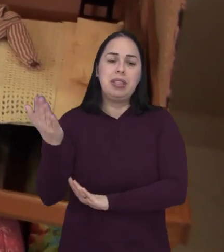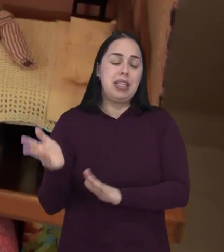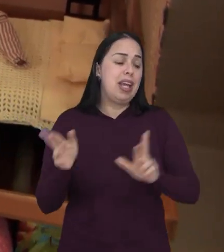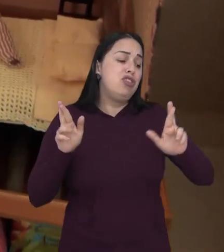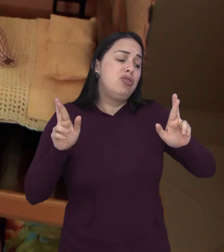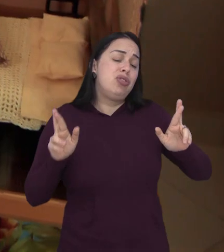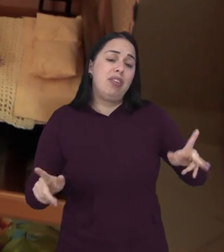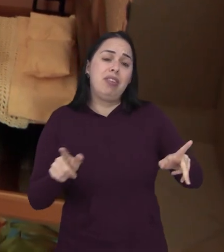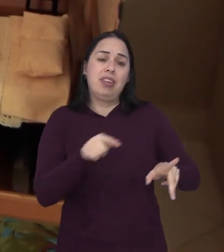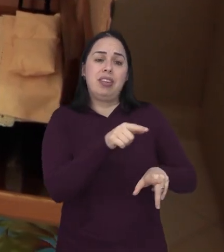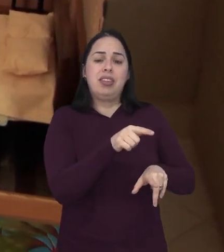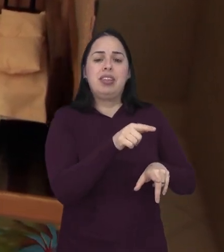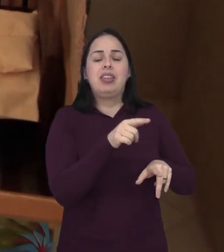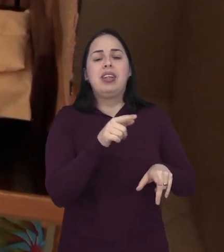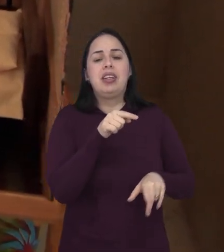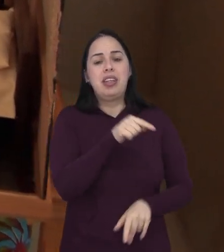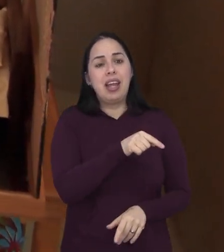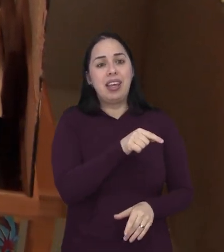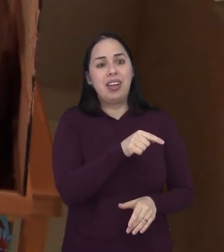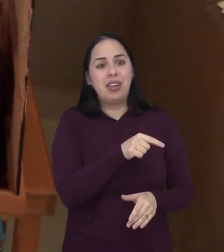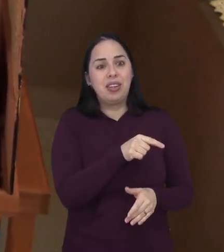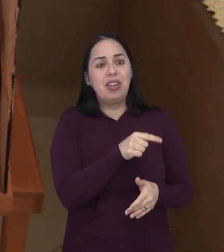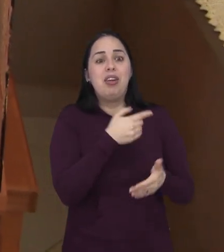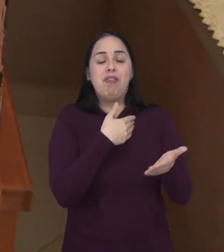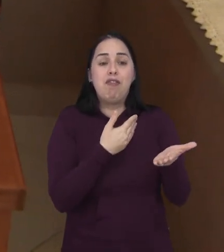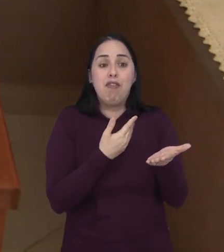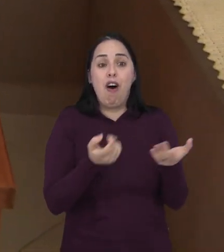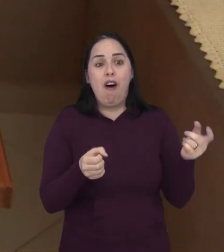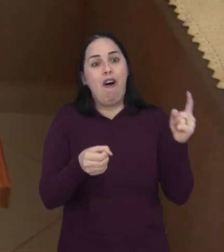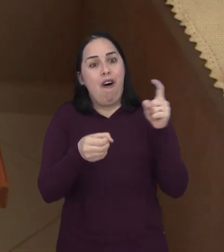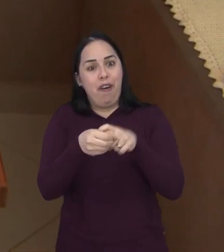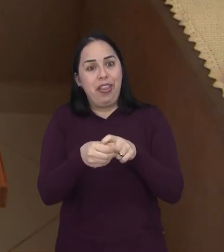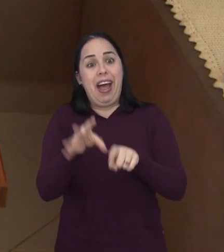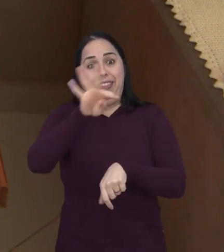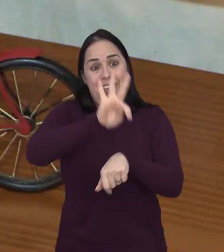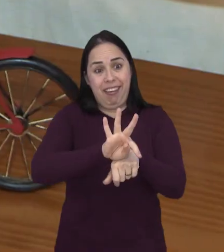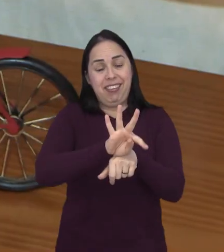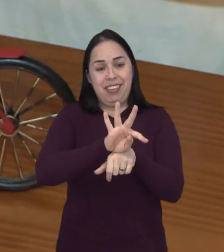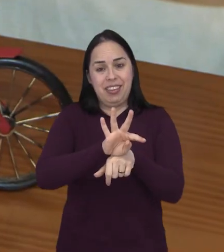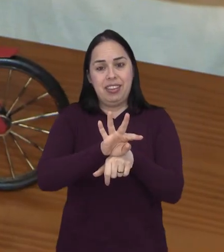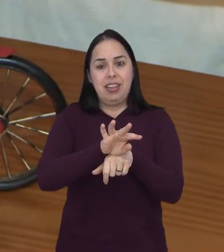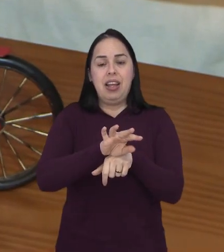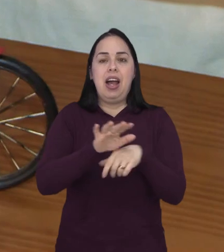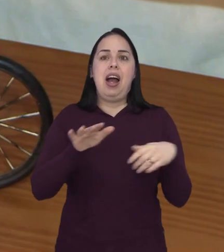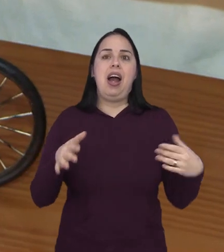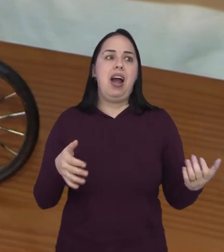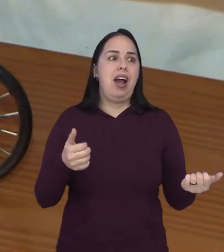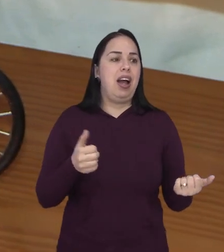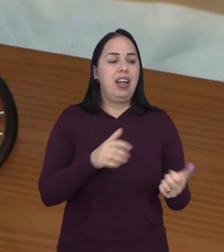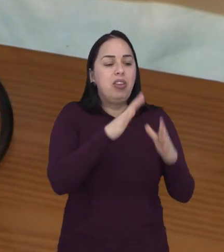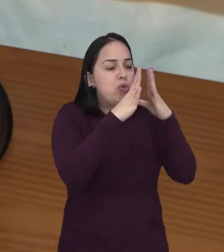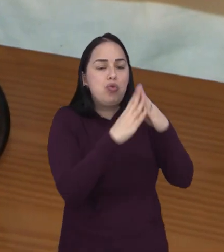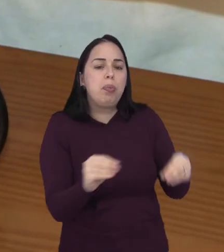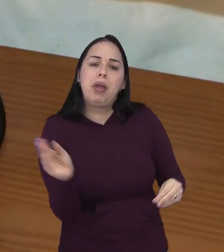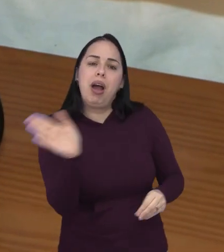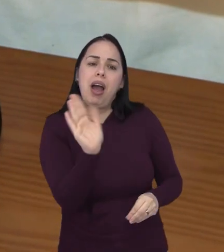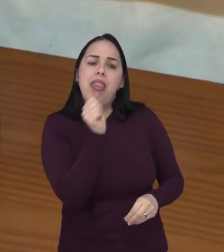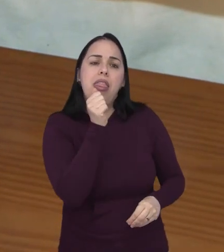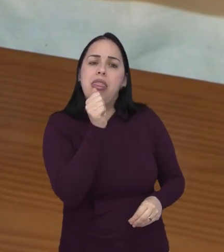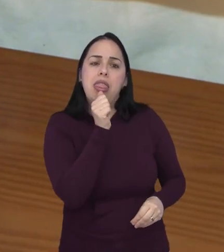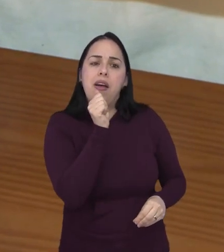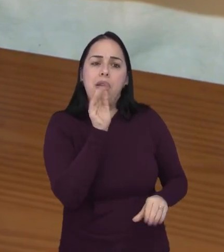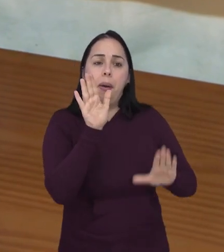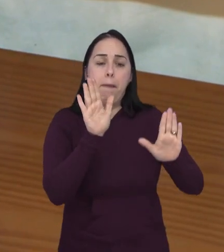mais, e foi exatamente nessa época que o stop motion ele ressurge. Né? Não que ele sumiu de vez, não sumiu,